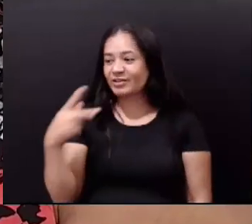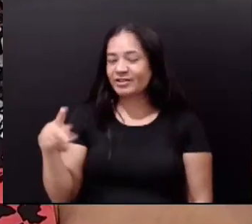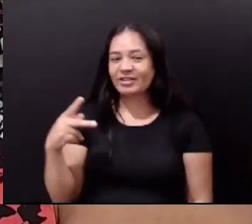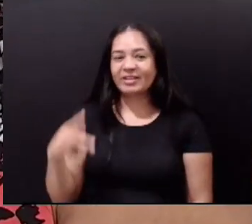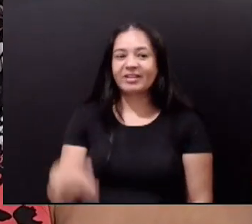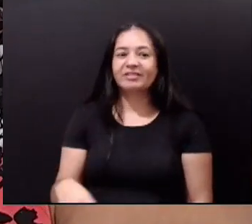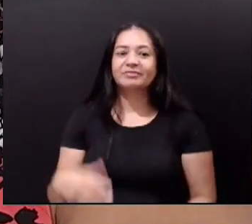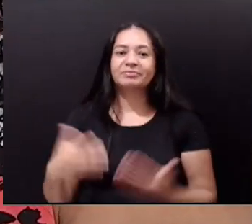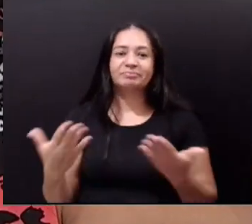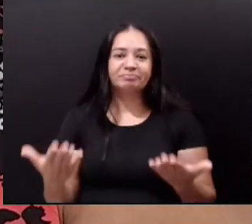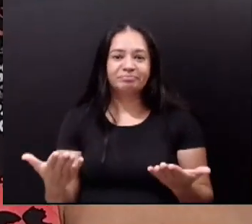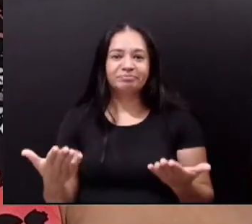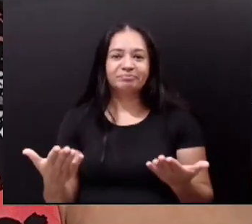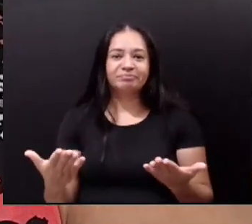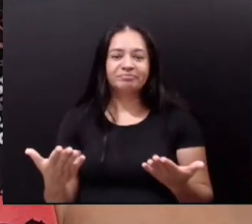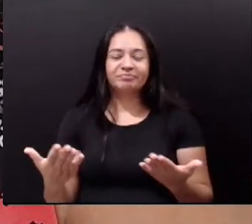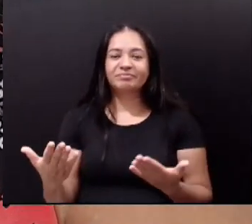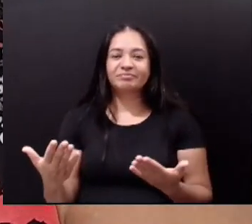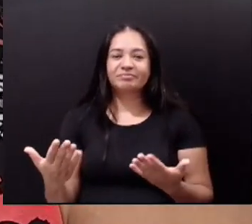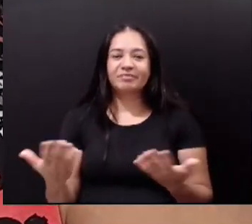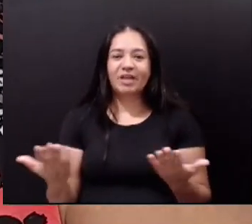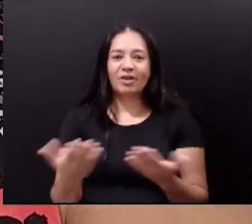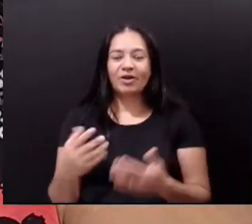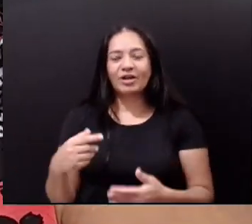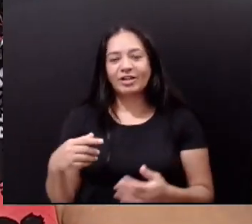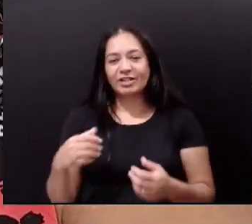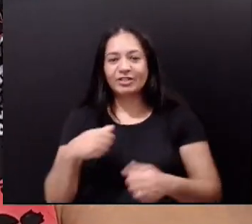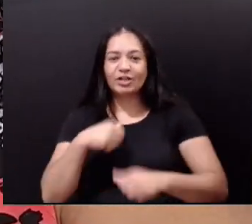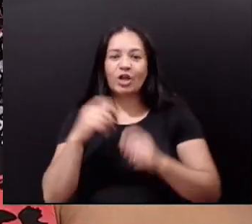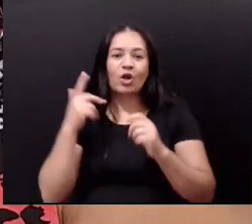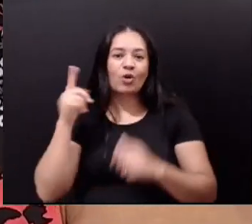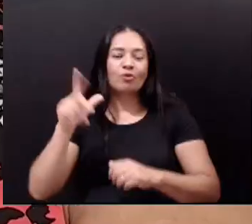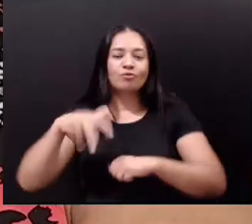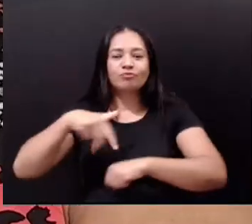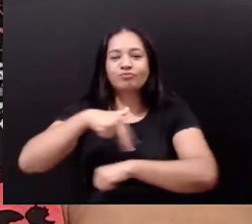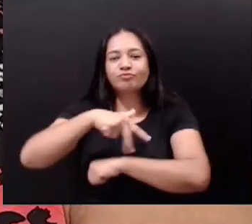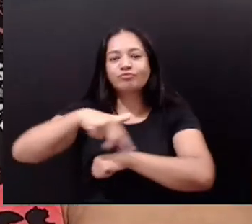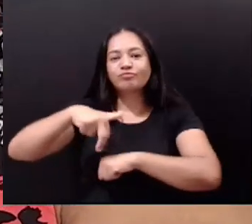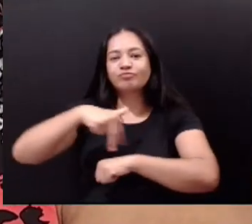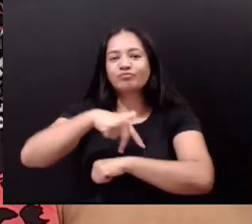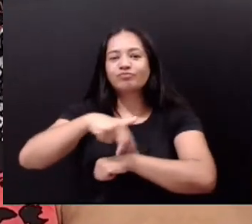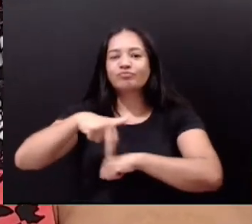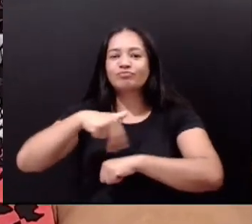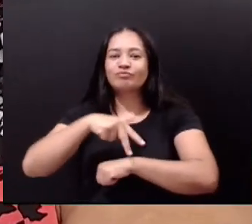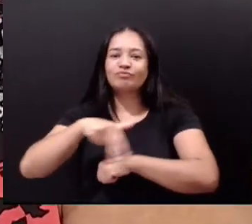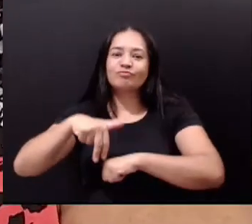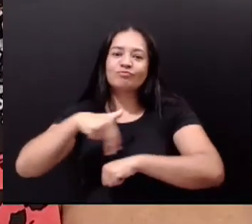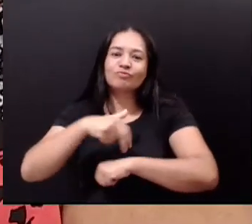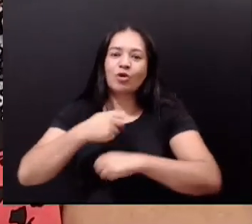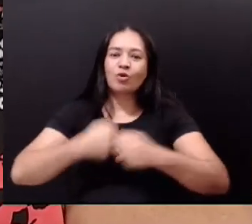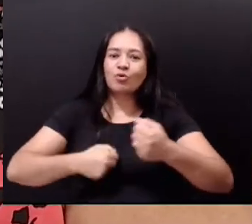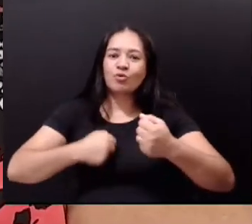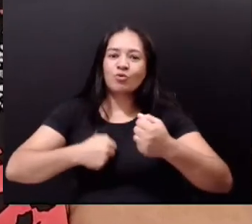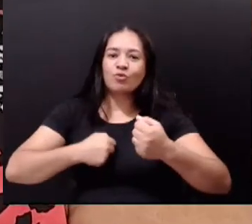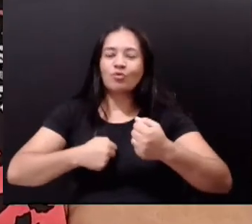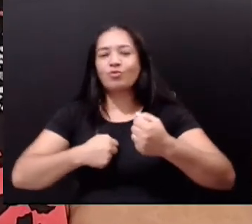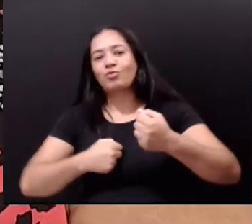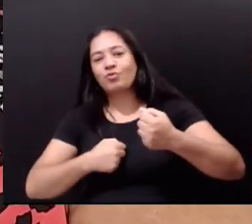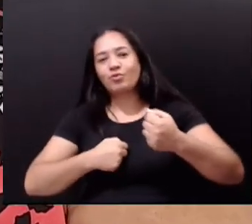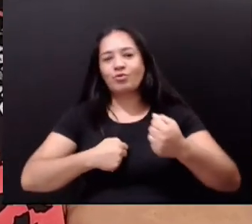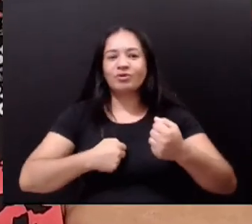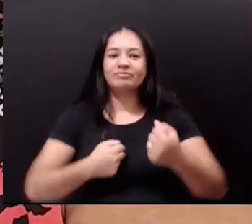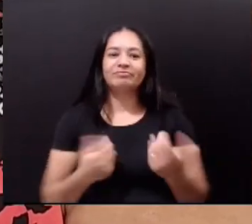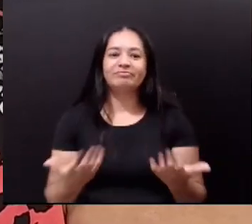aí a gente dançava lá, dançava forró, dançava mesmo, você sabe? É o que a